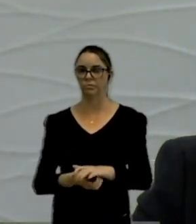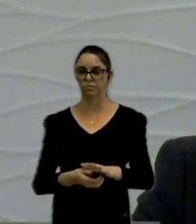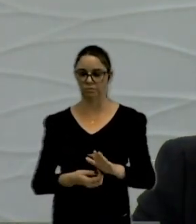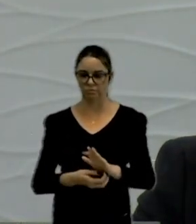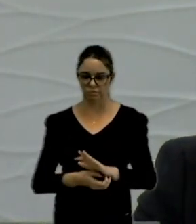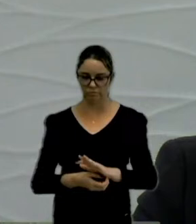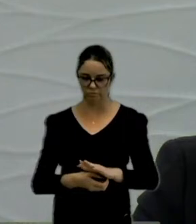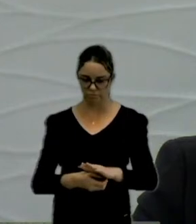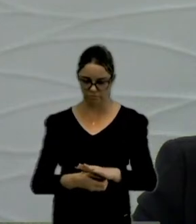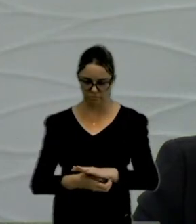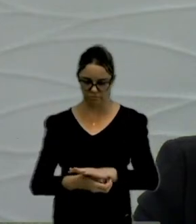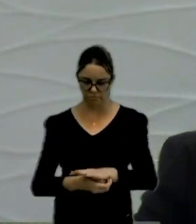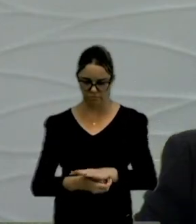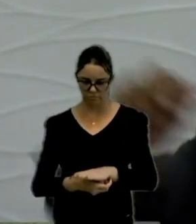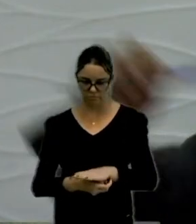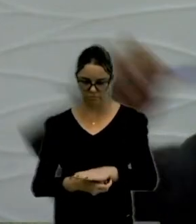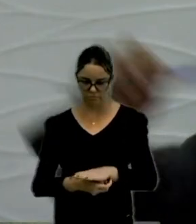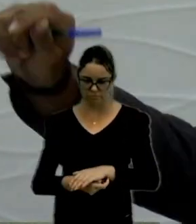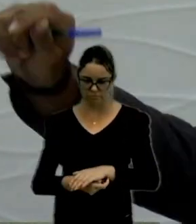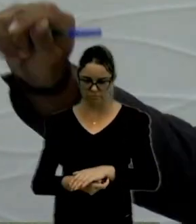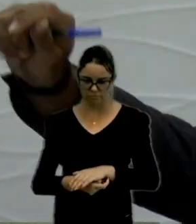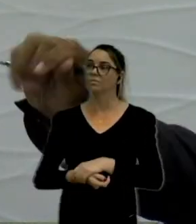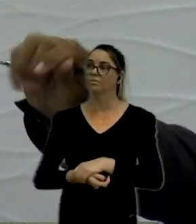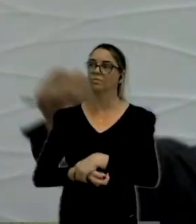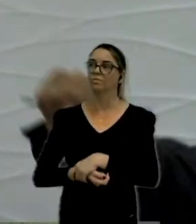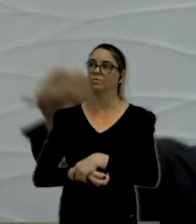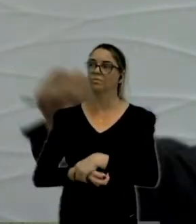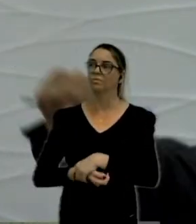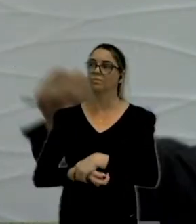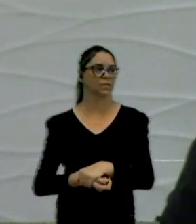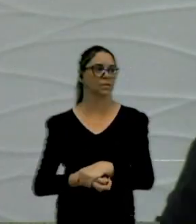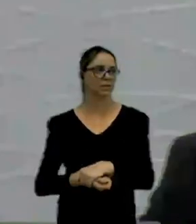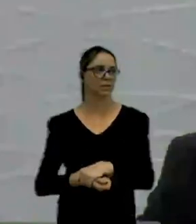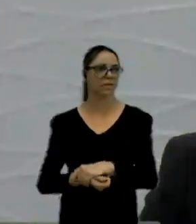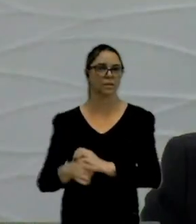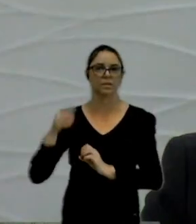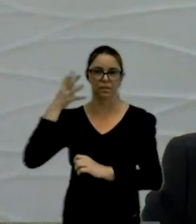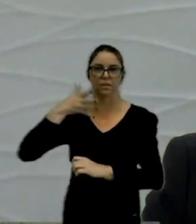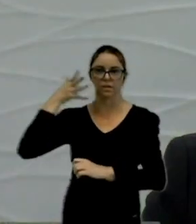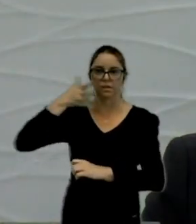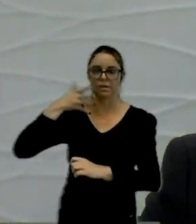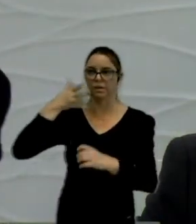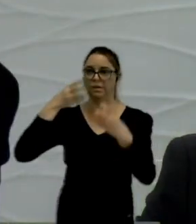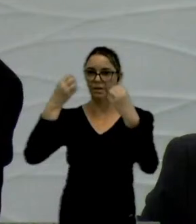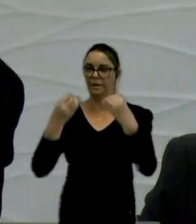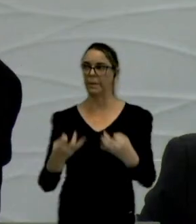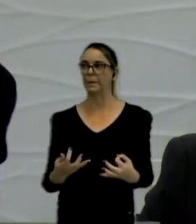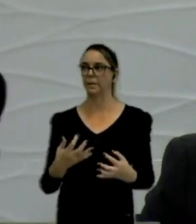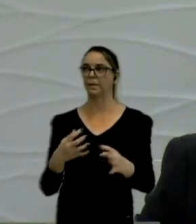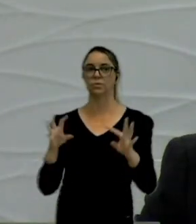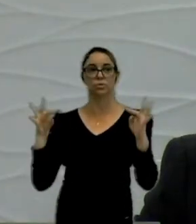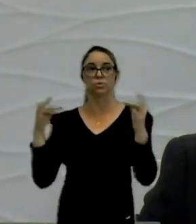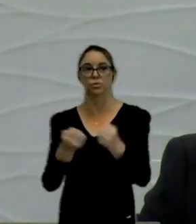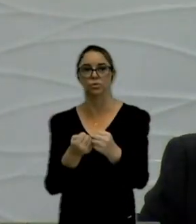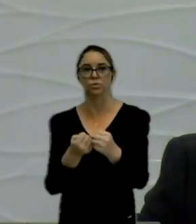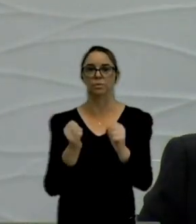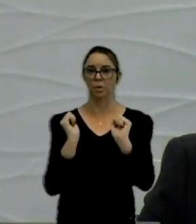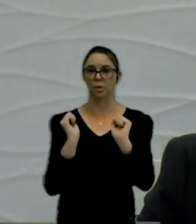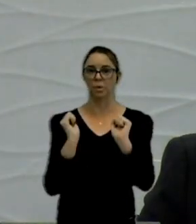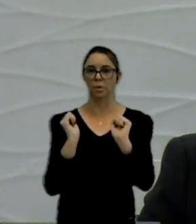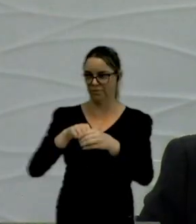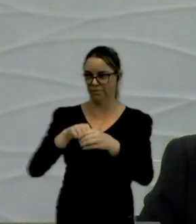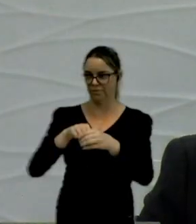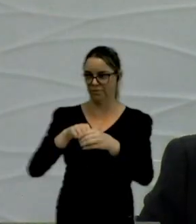Bora, requerimento verbal. Requerimento verbal. O requerimento verbal todo de uma vez.